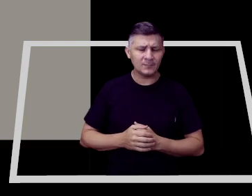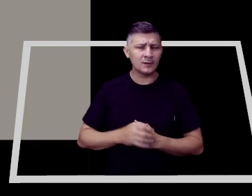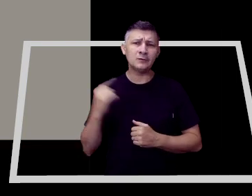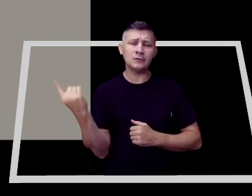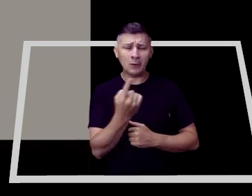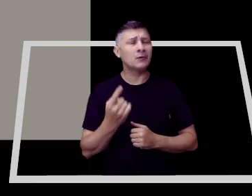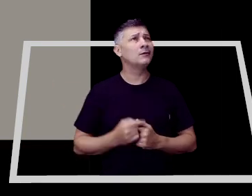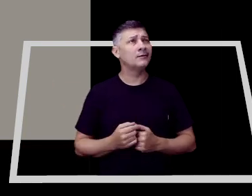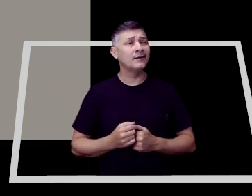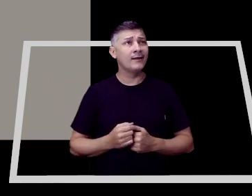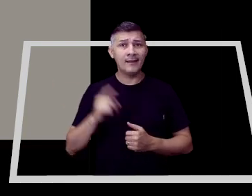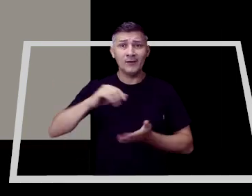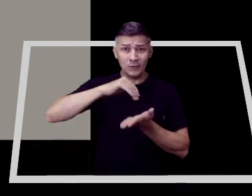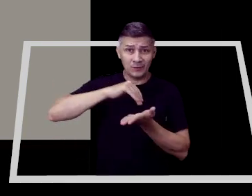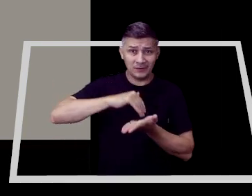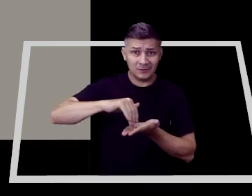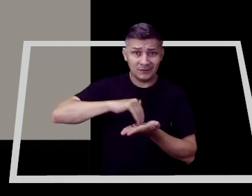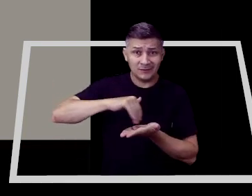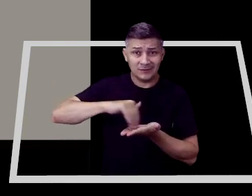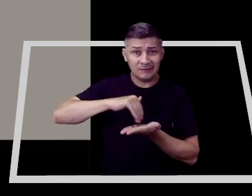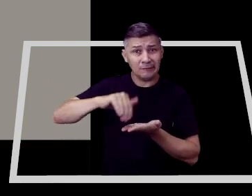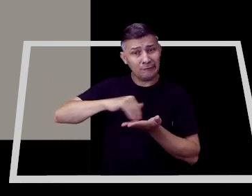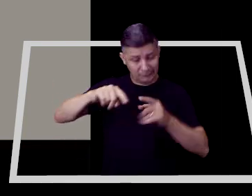Bem, nós somos um escritório